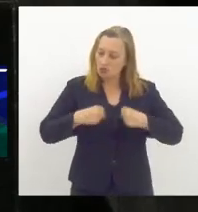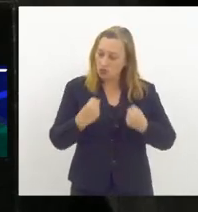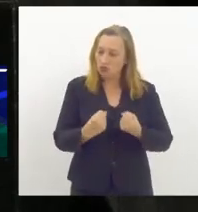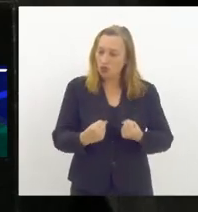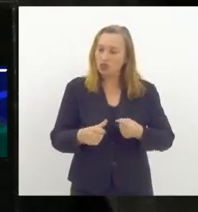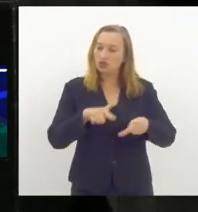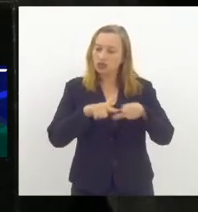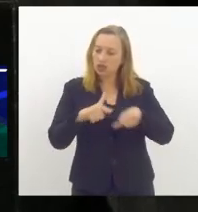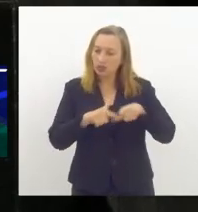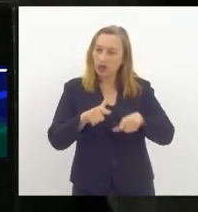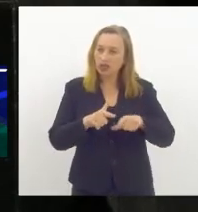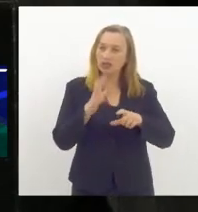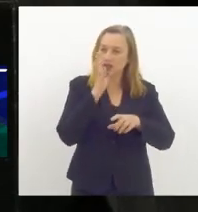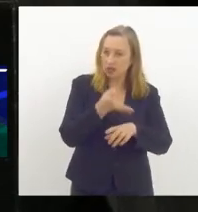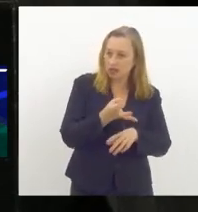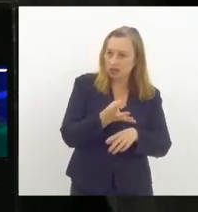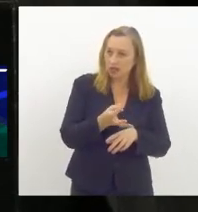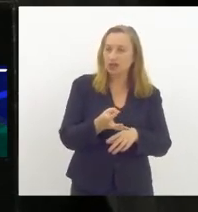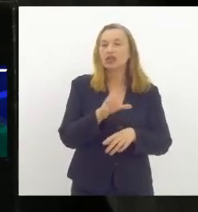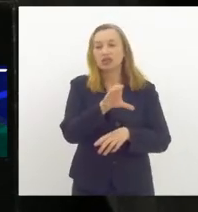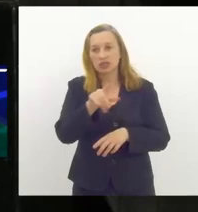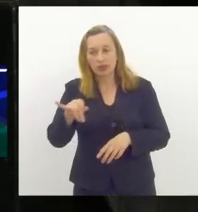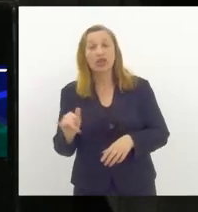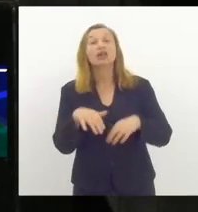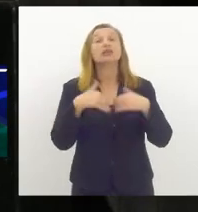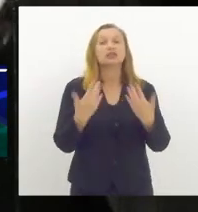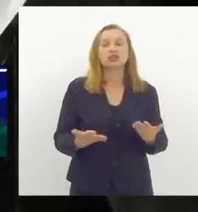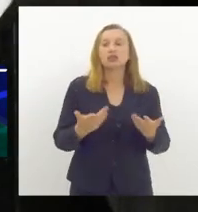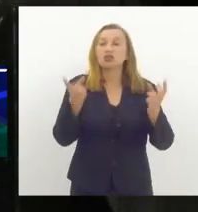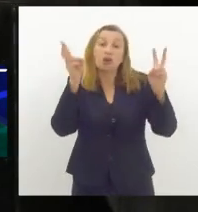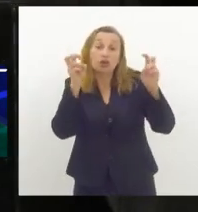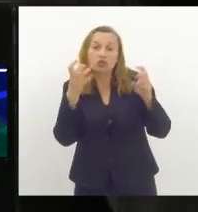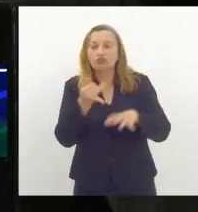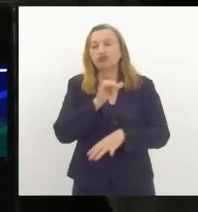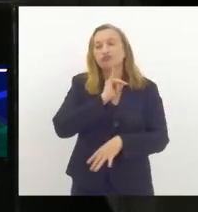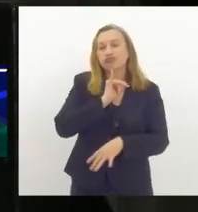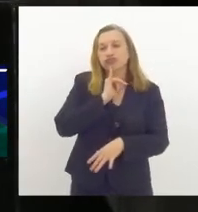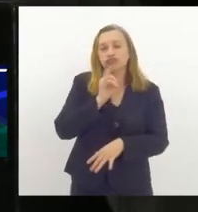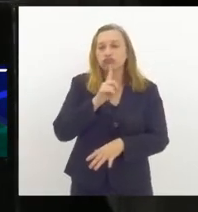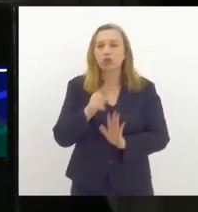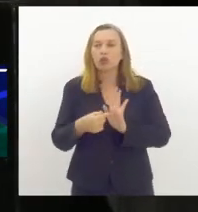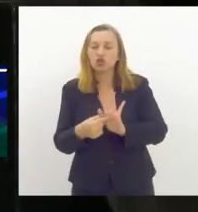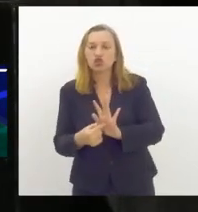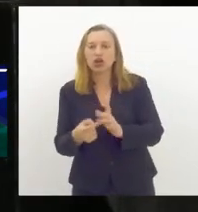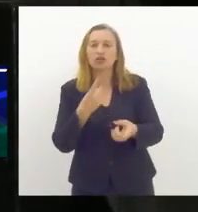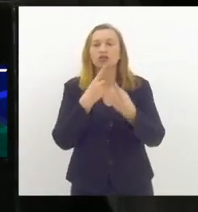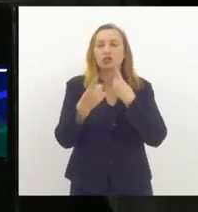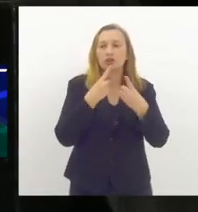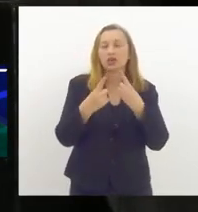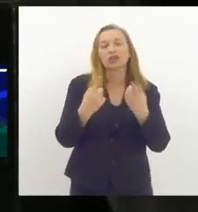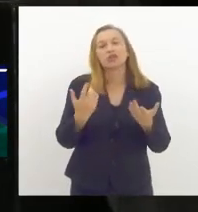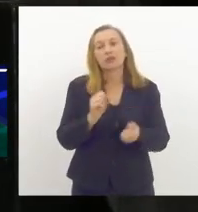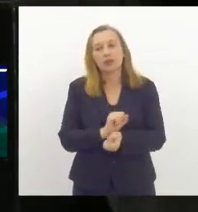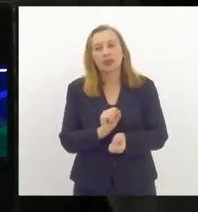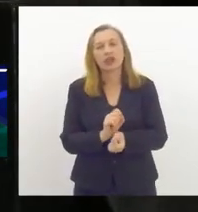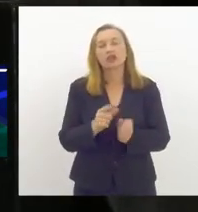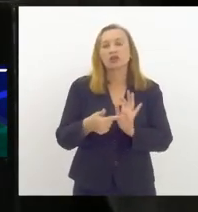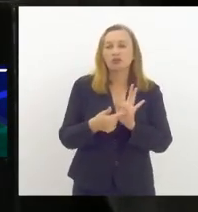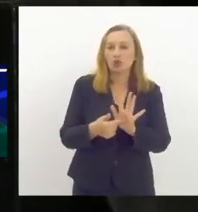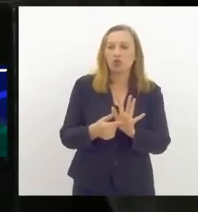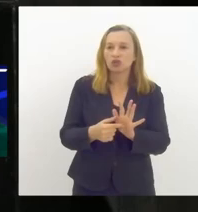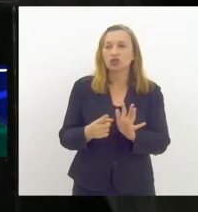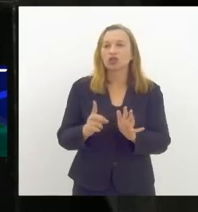força do trabalho e da denunciação da CPI portanto são questões que infelizmente não apareceram no debate Espero que passem